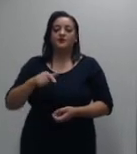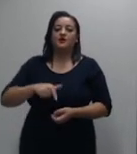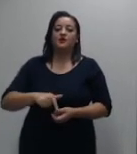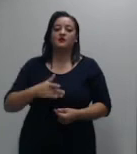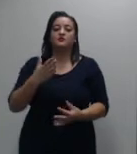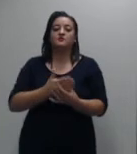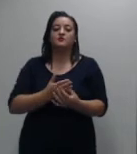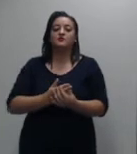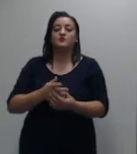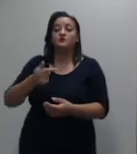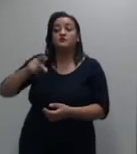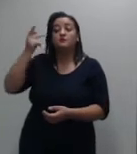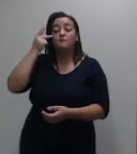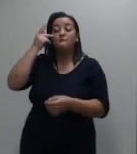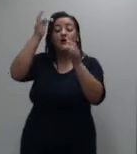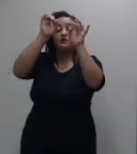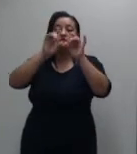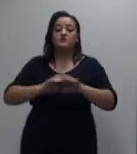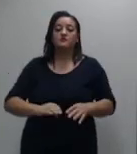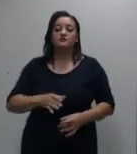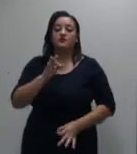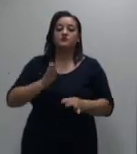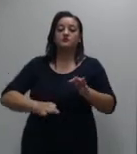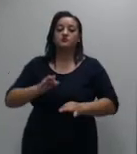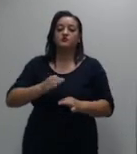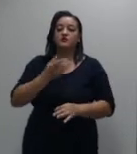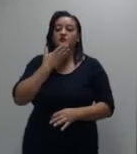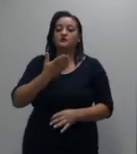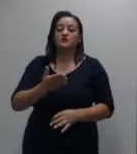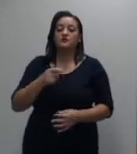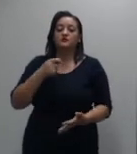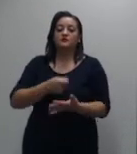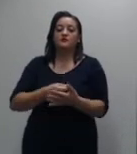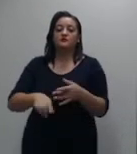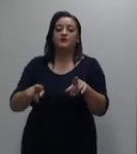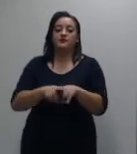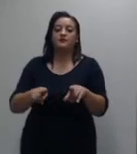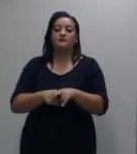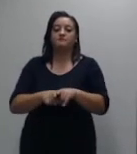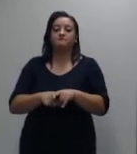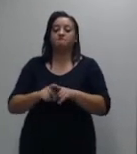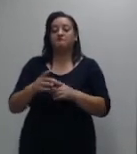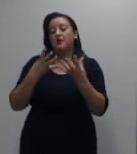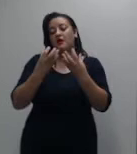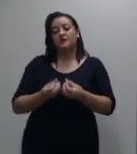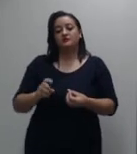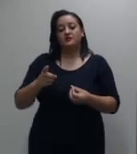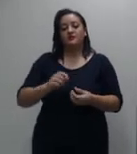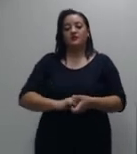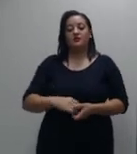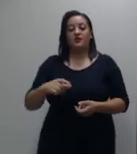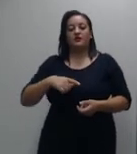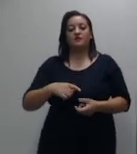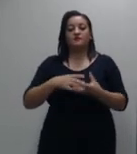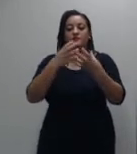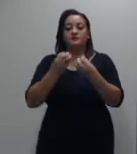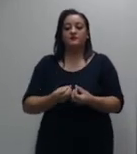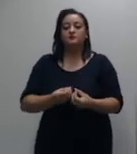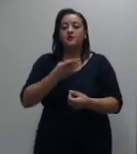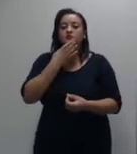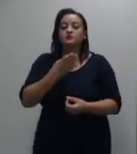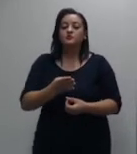de São Paulo especificamente foi julgado o pedido de indenização improcedente uma o acolhimento do pedido